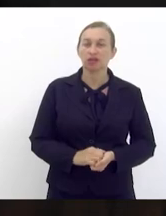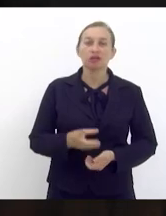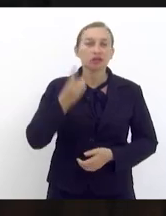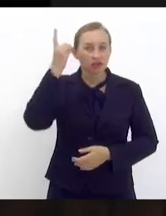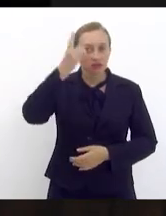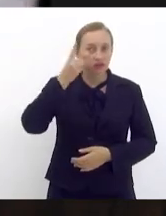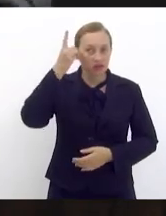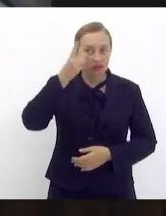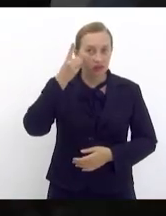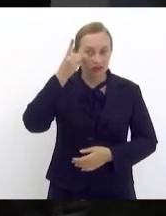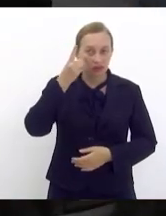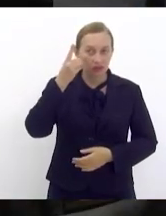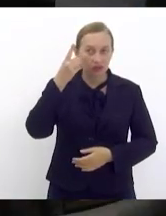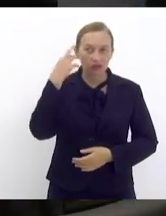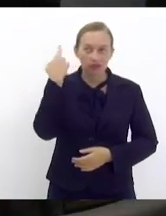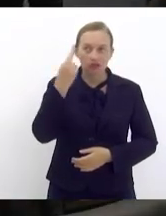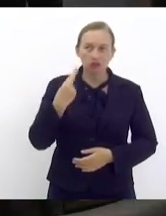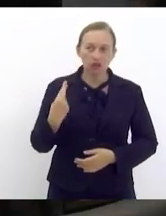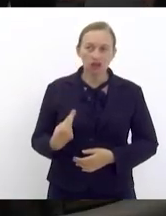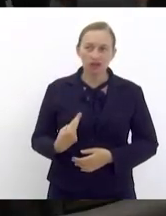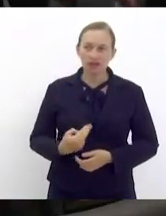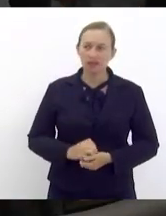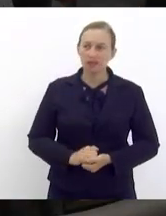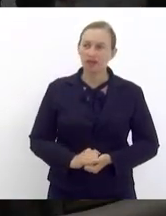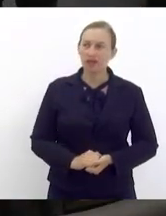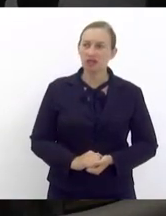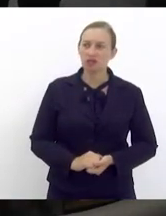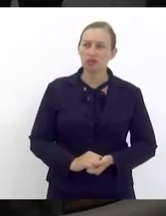deputada Renata Souza.